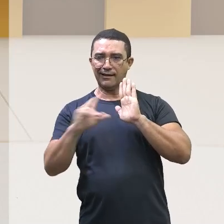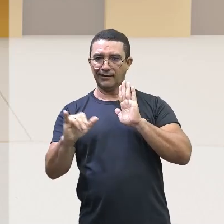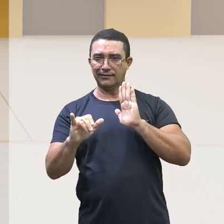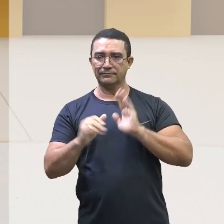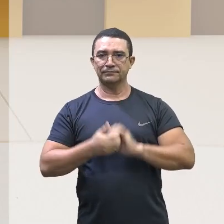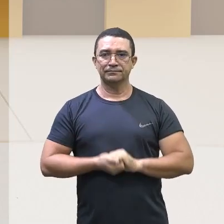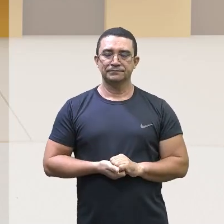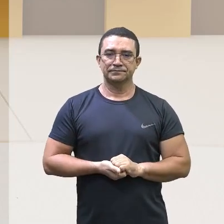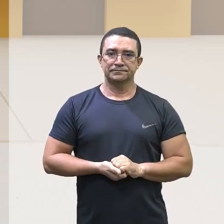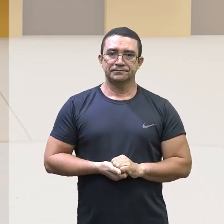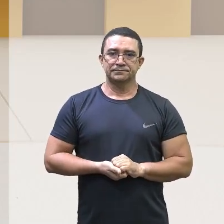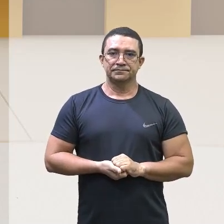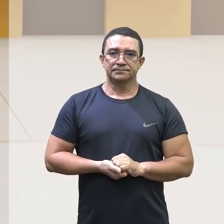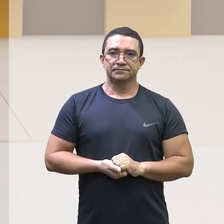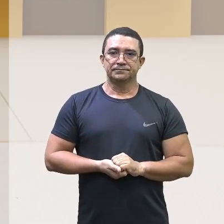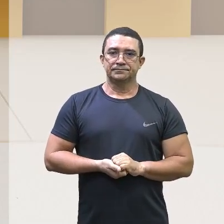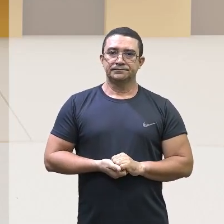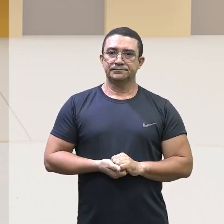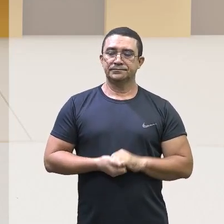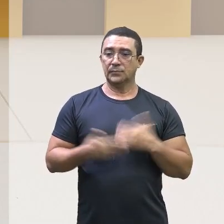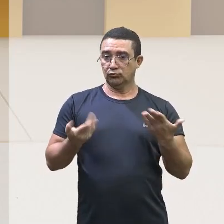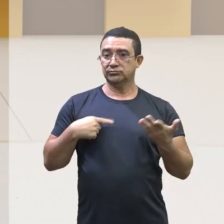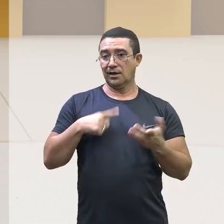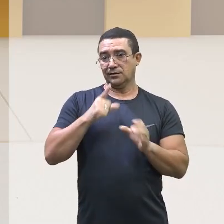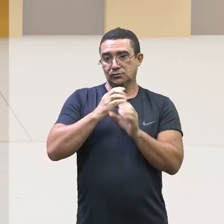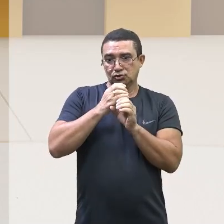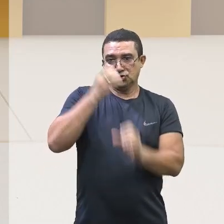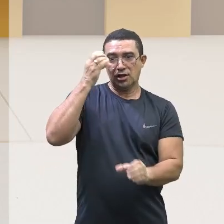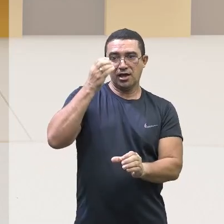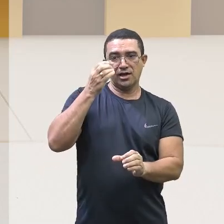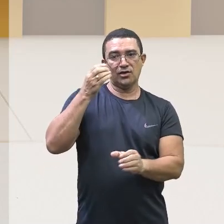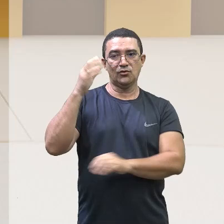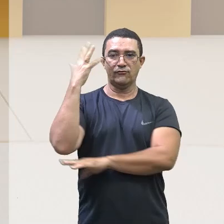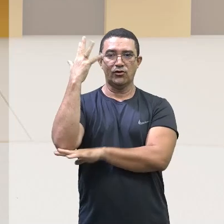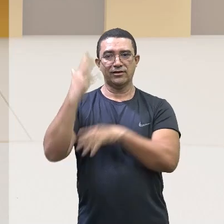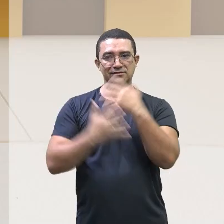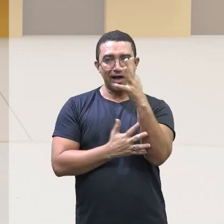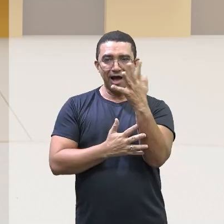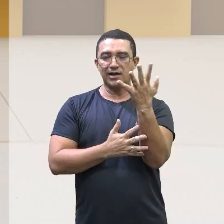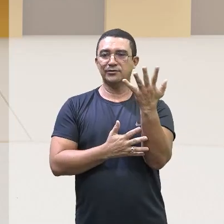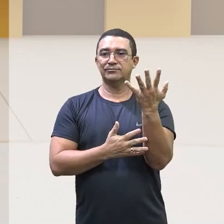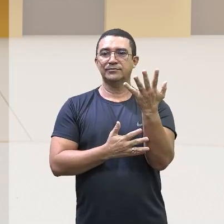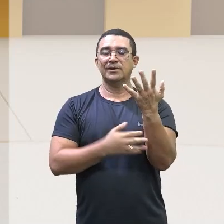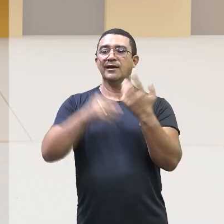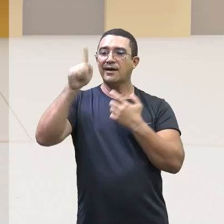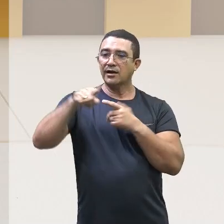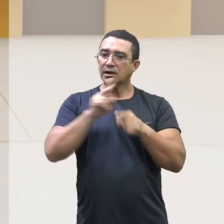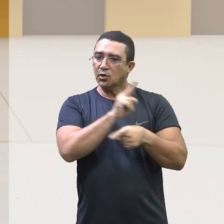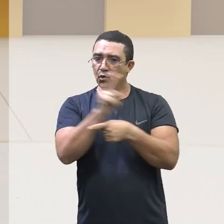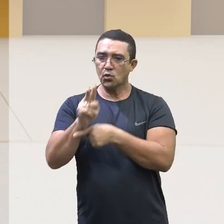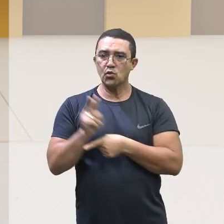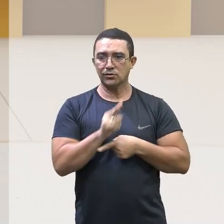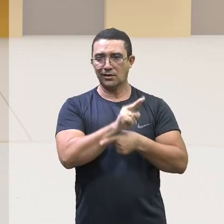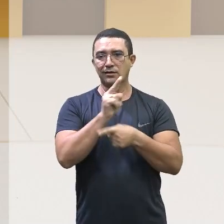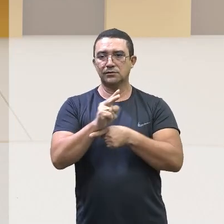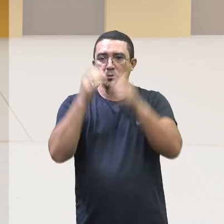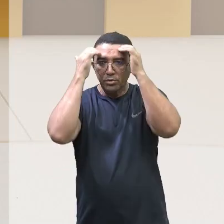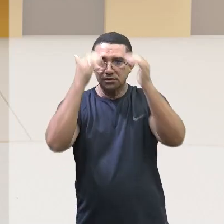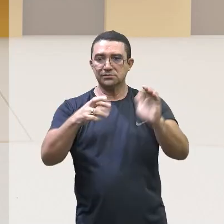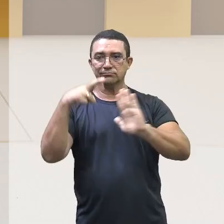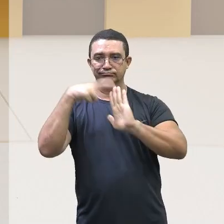sustentabilidade. Tá legal? Por isso tem o engenheiro florestal, o engenheiro ambiental, que é para justamente cuidar disso.